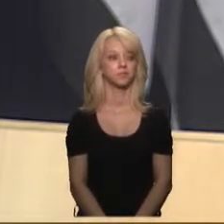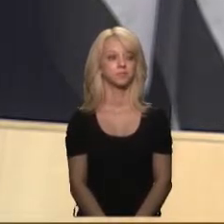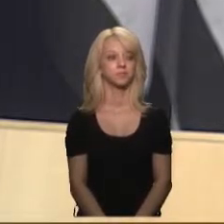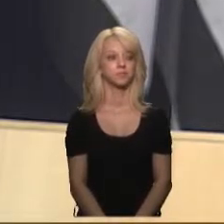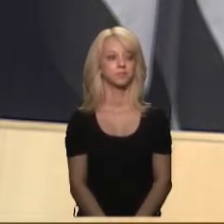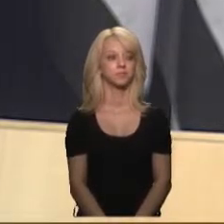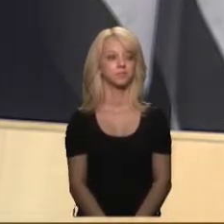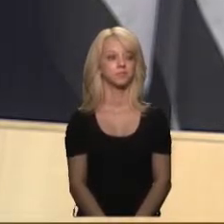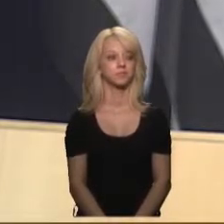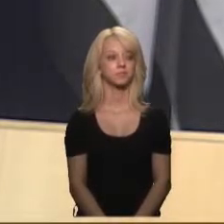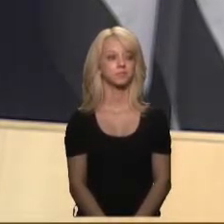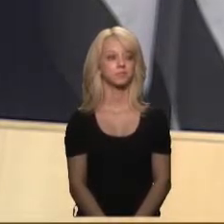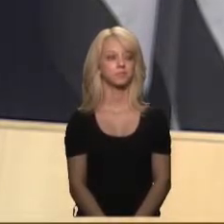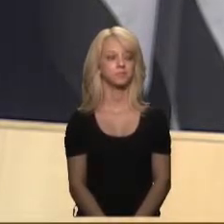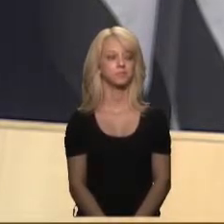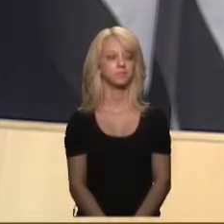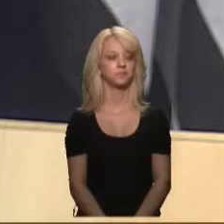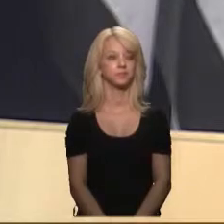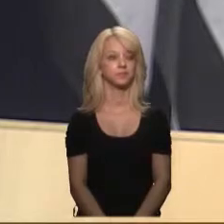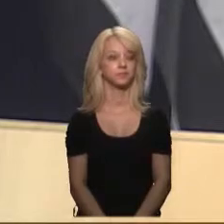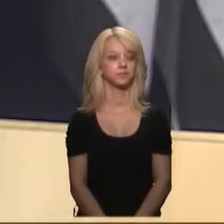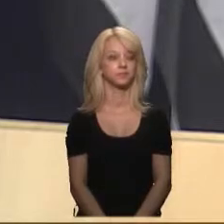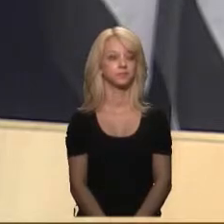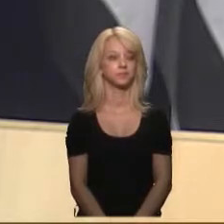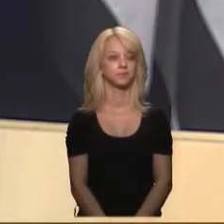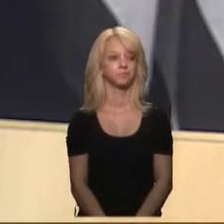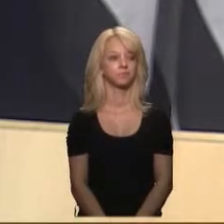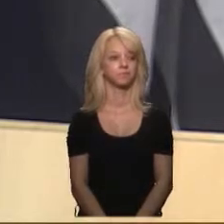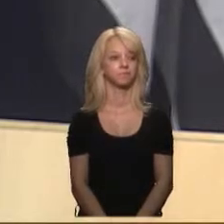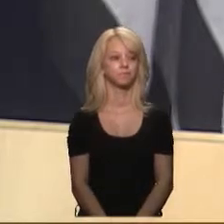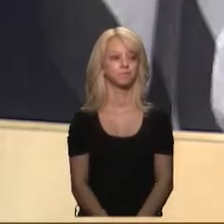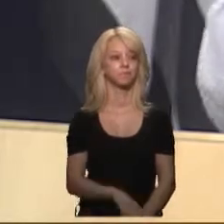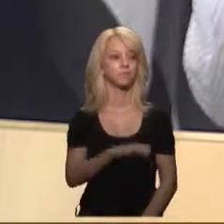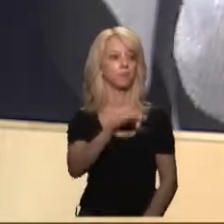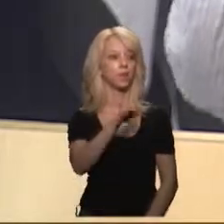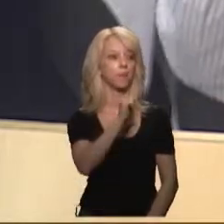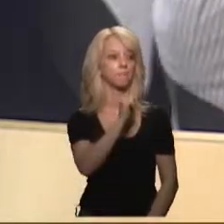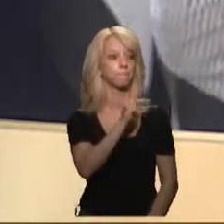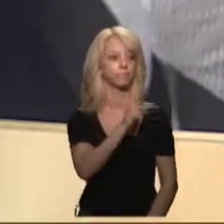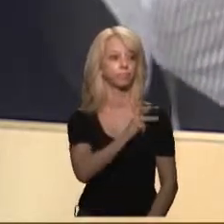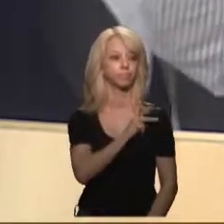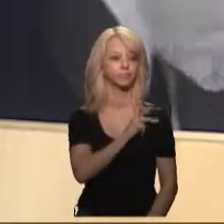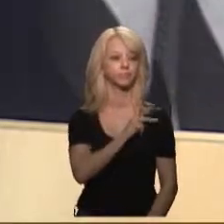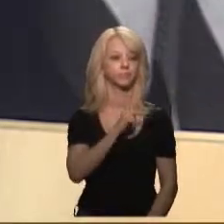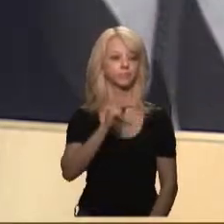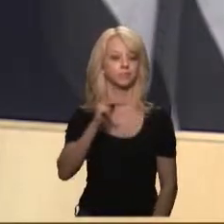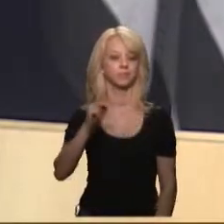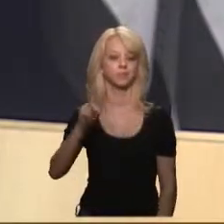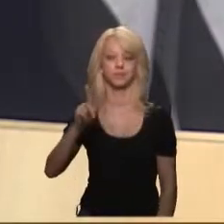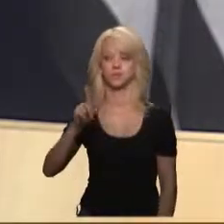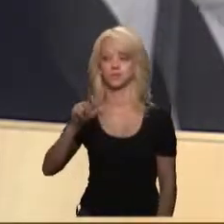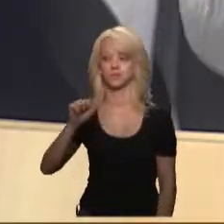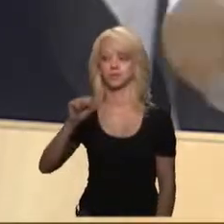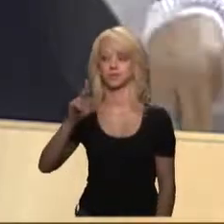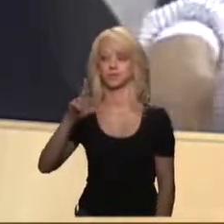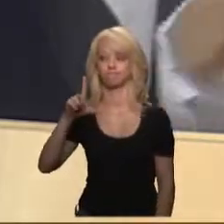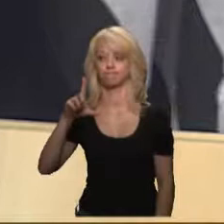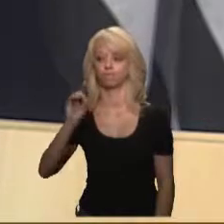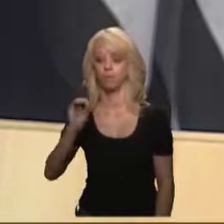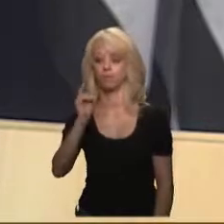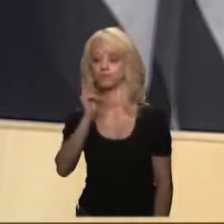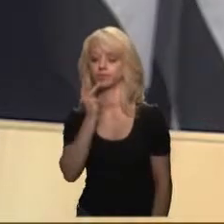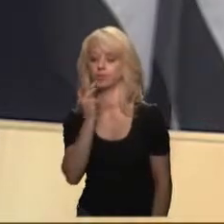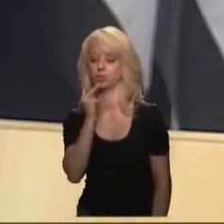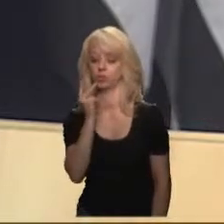né? O apóstolo Paulo falou que quem não trabalha também não come. Está